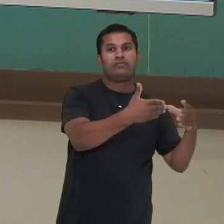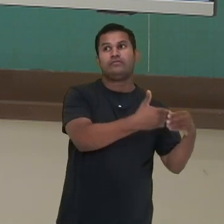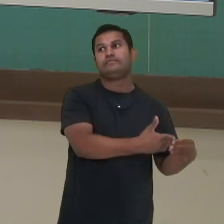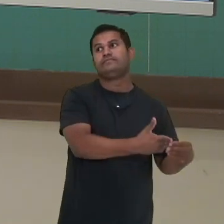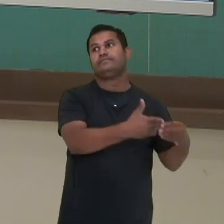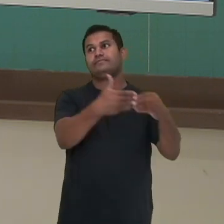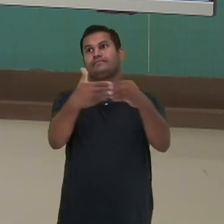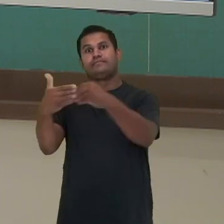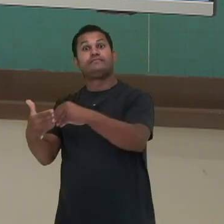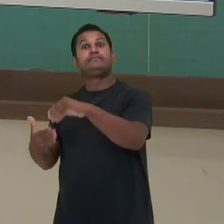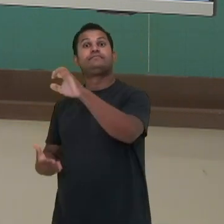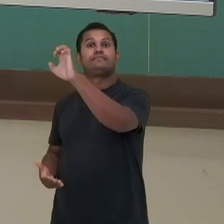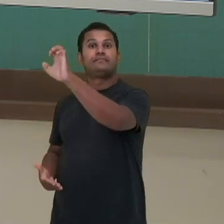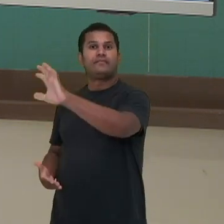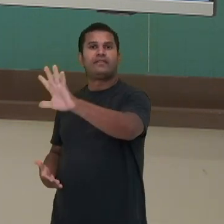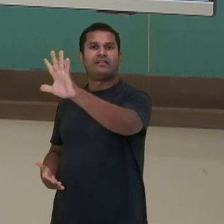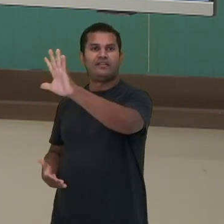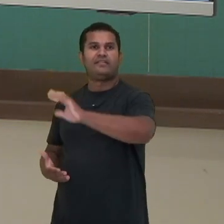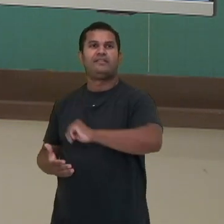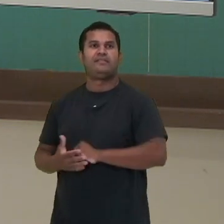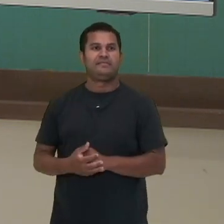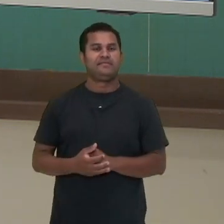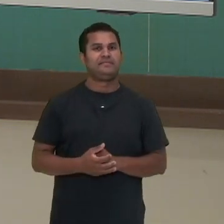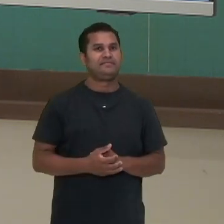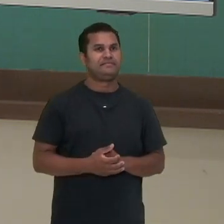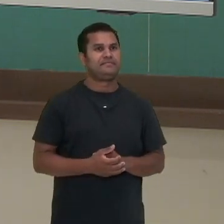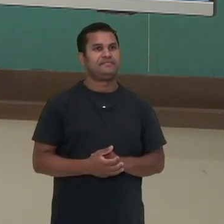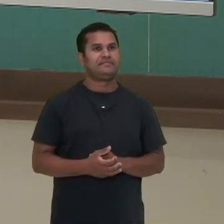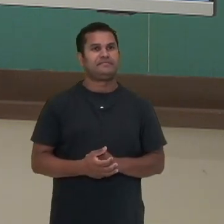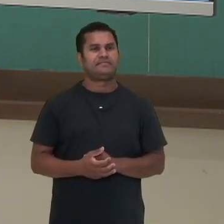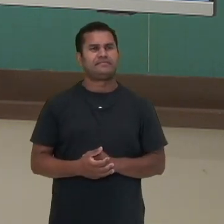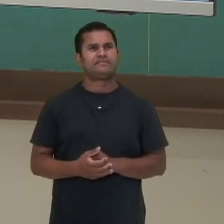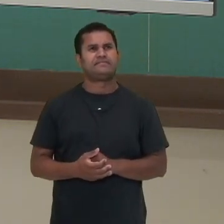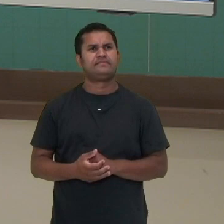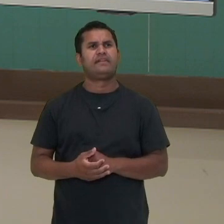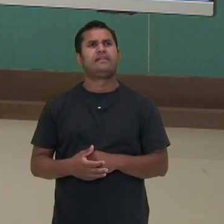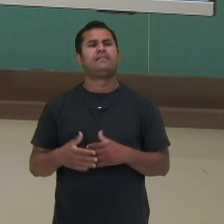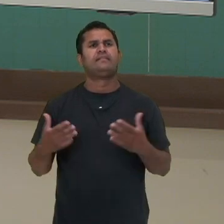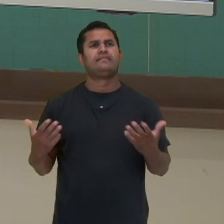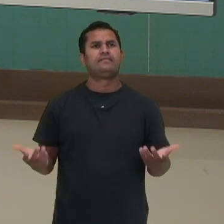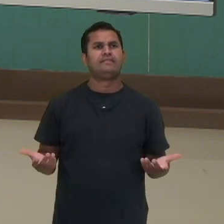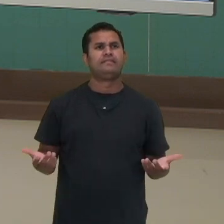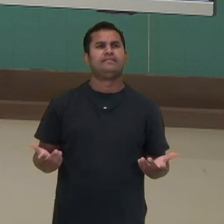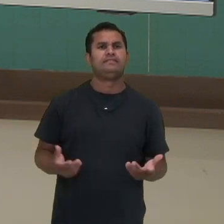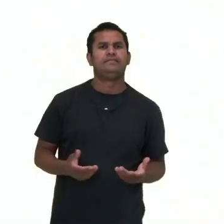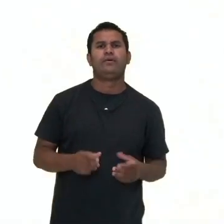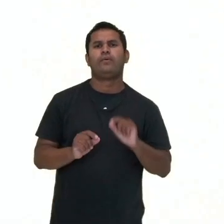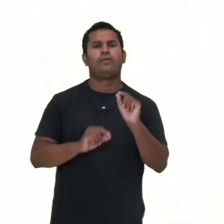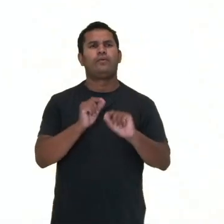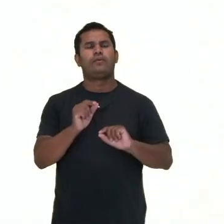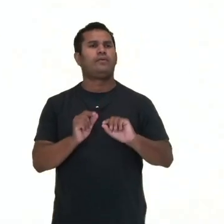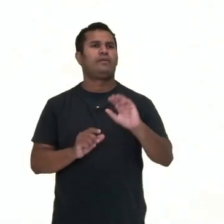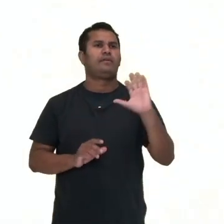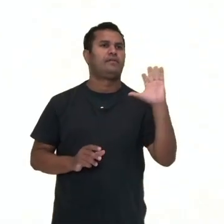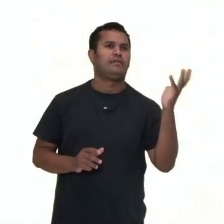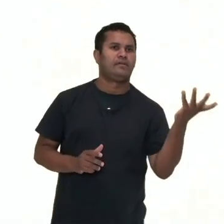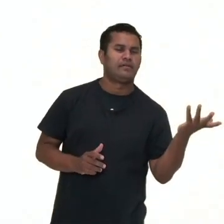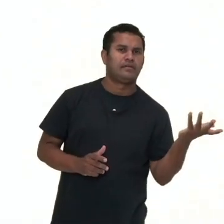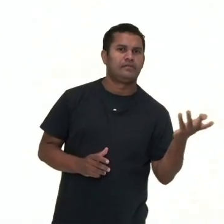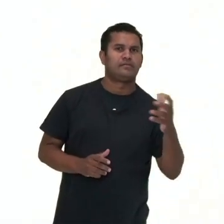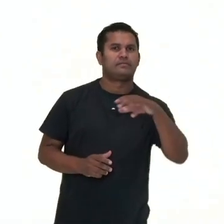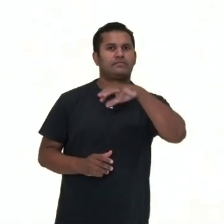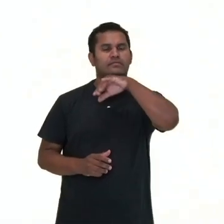atividade deles na pirataria, tá? Veja, as consequências das navegações. As grandes